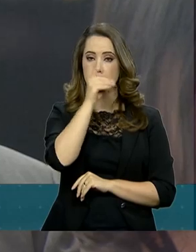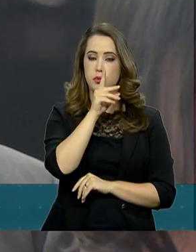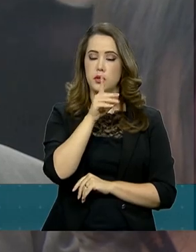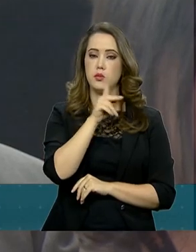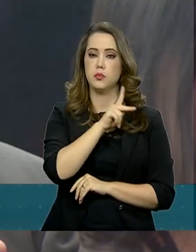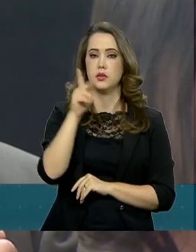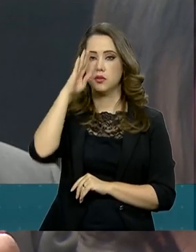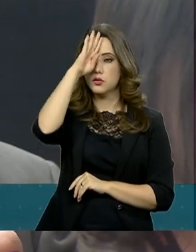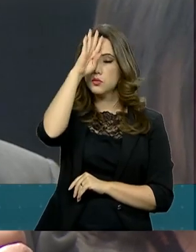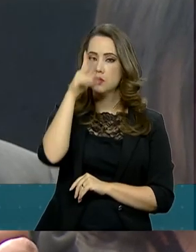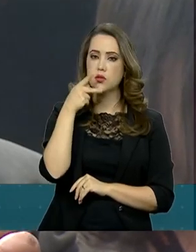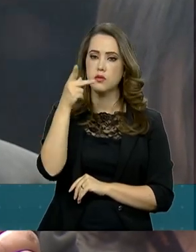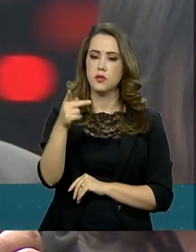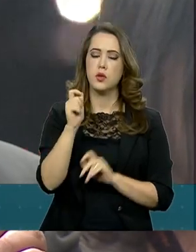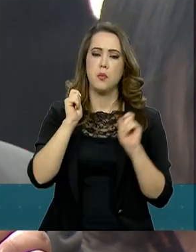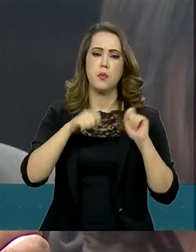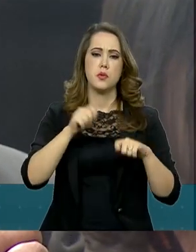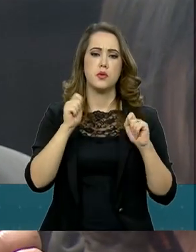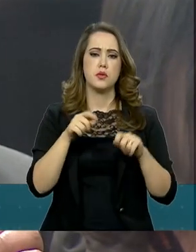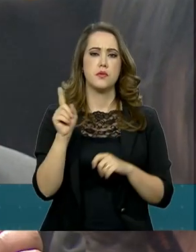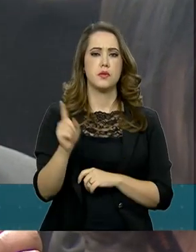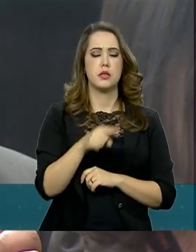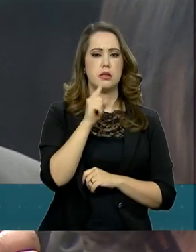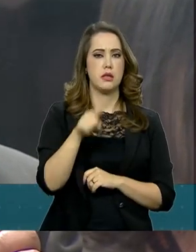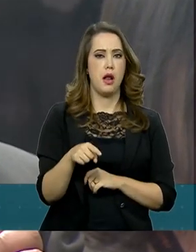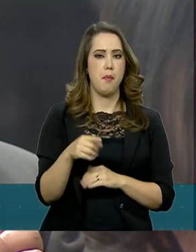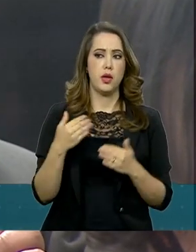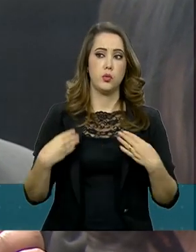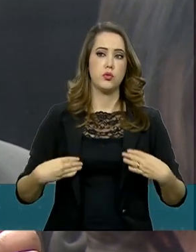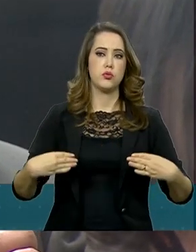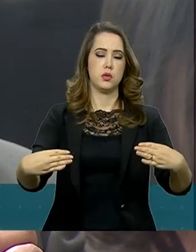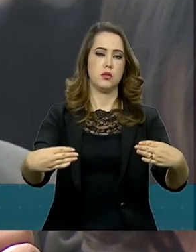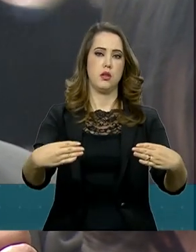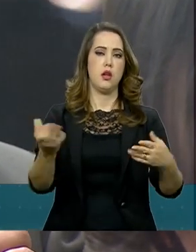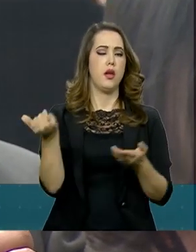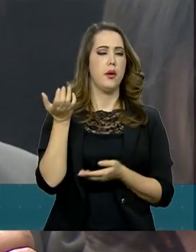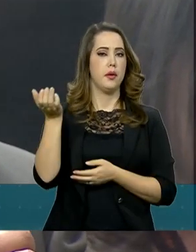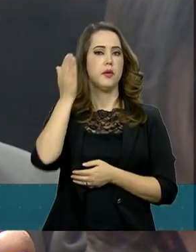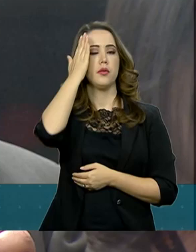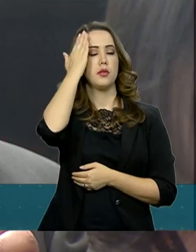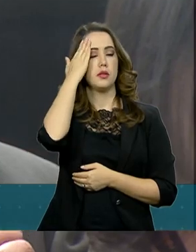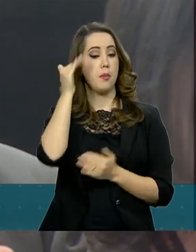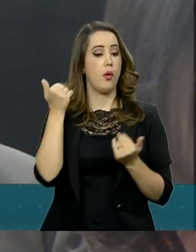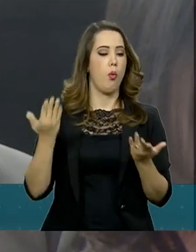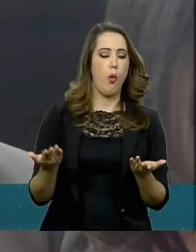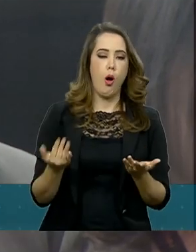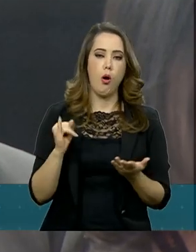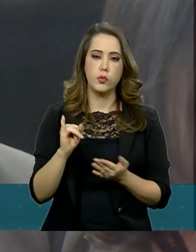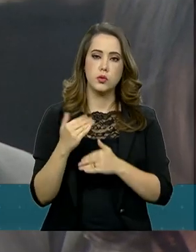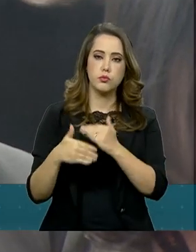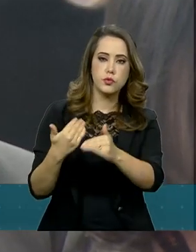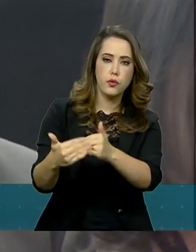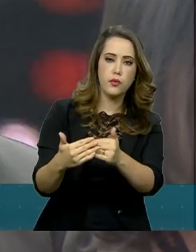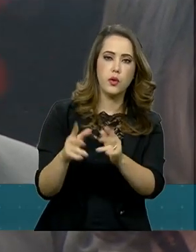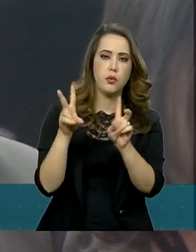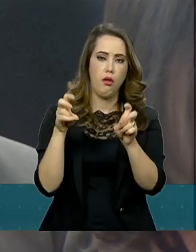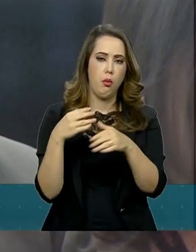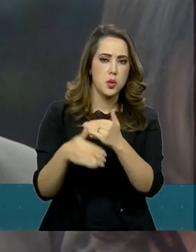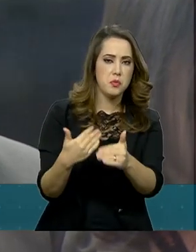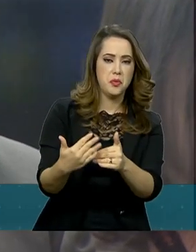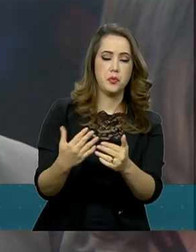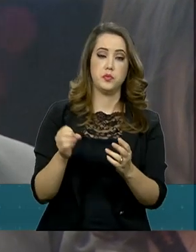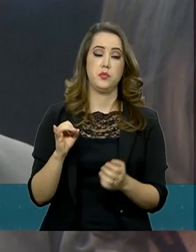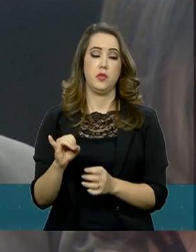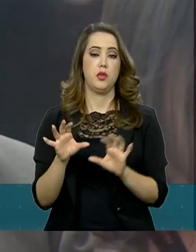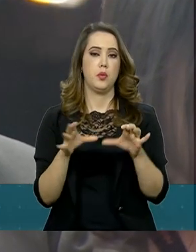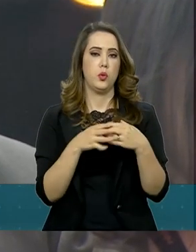impulsionar o comentou sobre a possível extinção de algum ministério eu gostaria de saber qual se esse assunto se desenvolveu e à